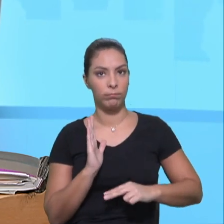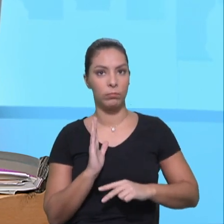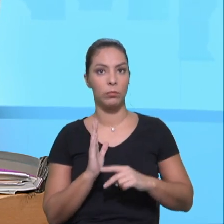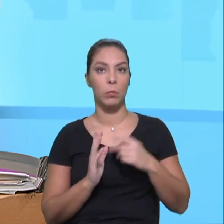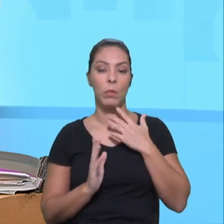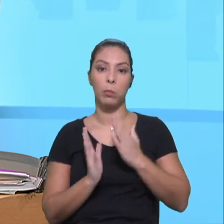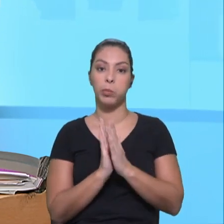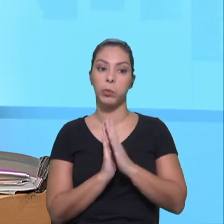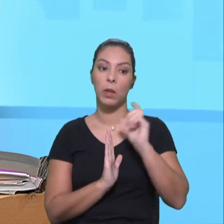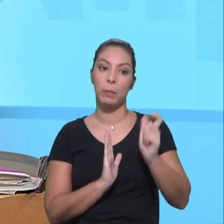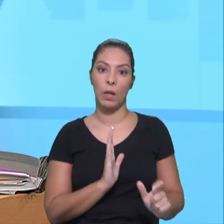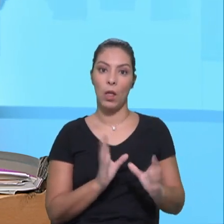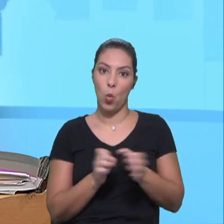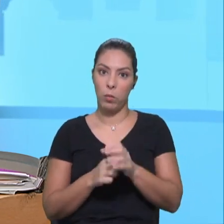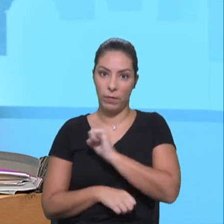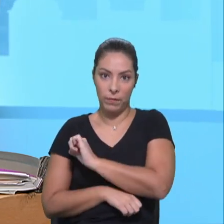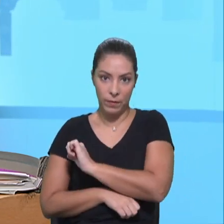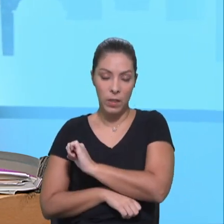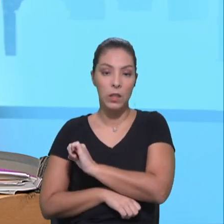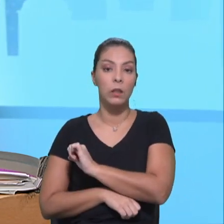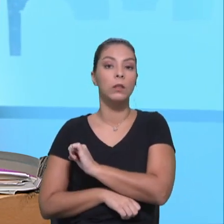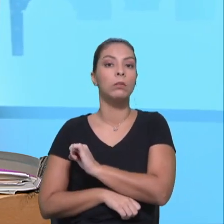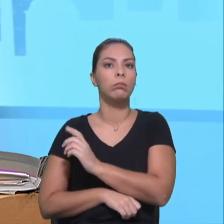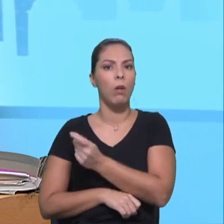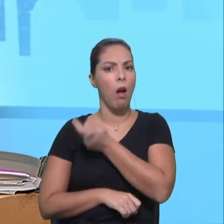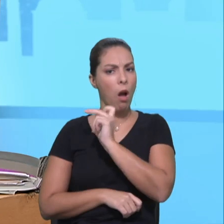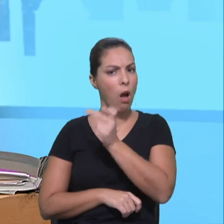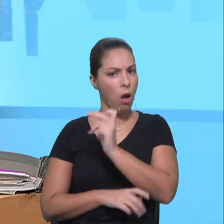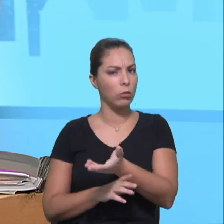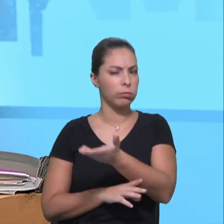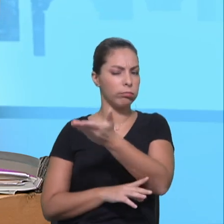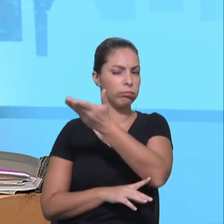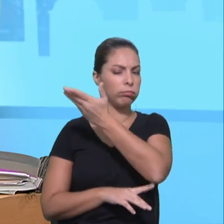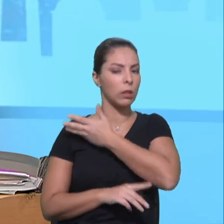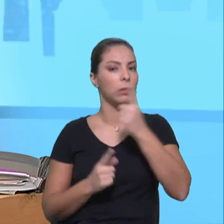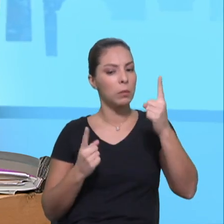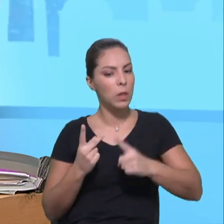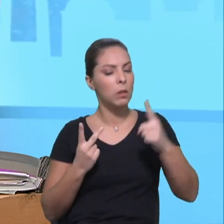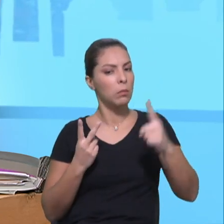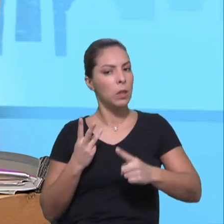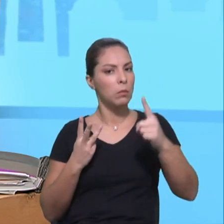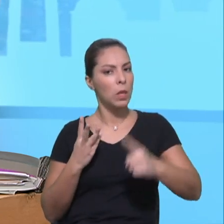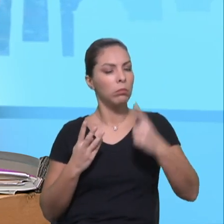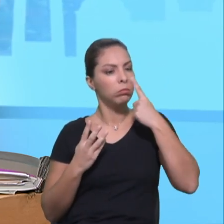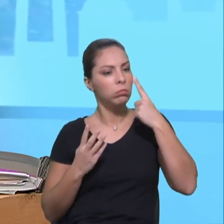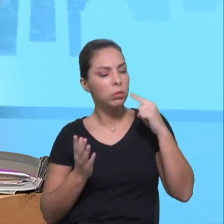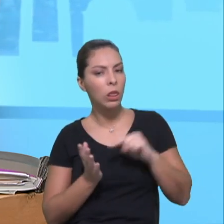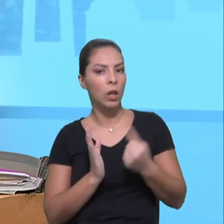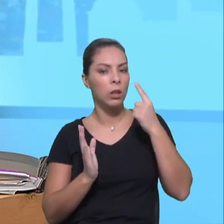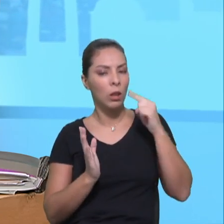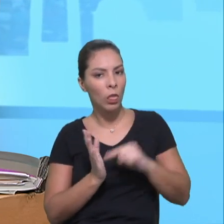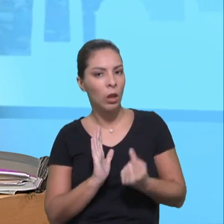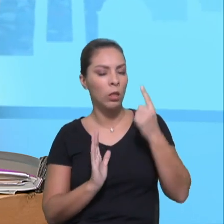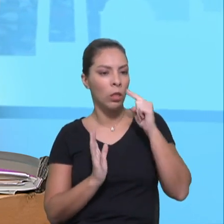Episcopal Italiana tem já há largos anos realizado essa experiência de